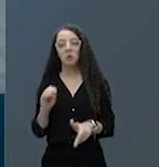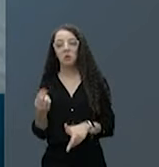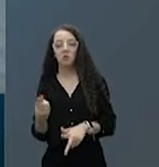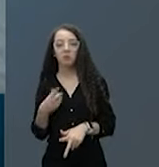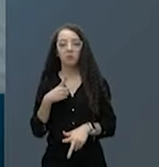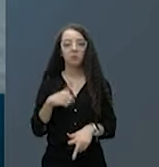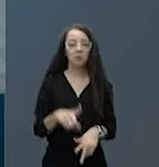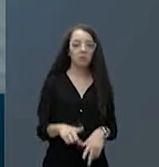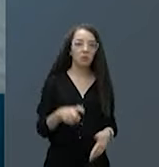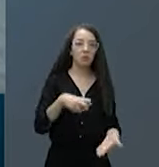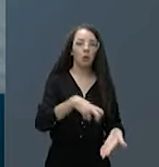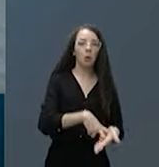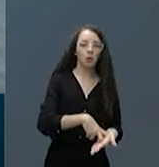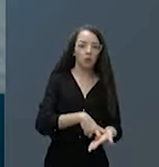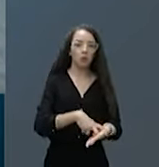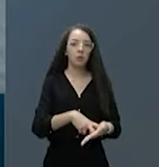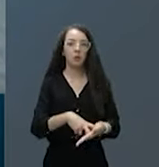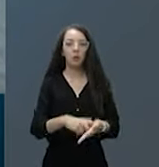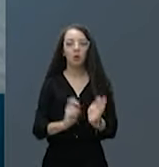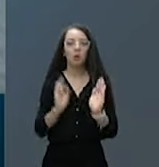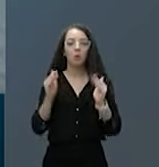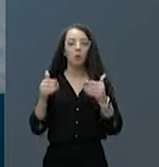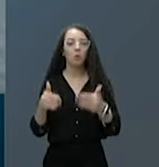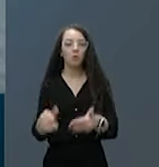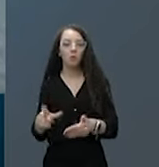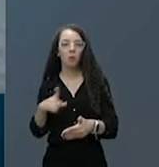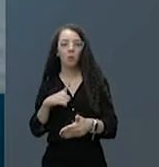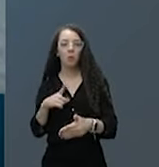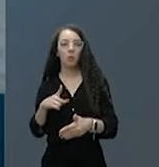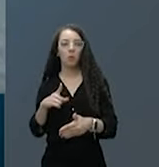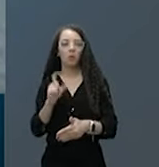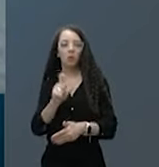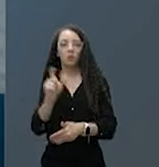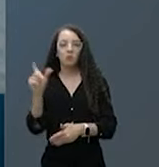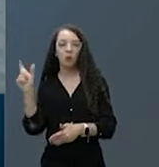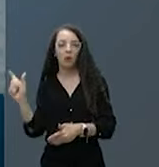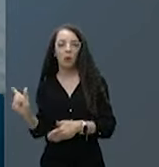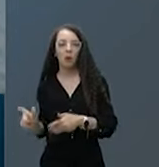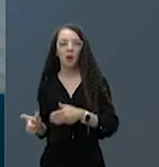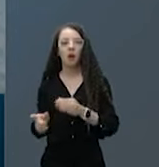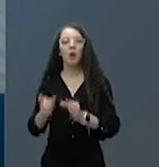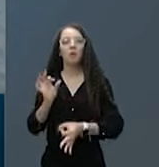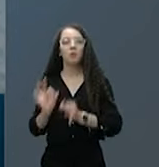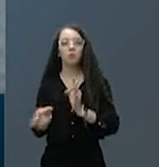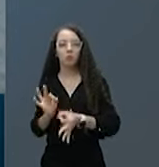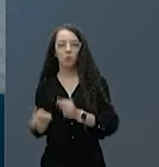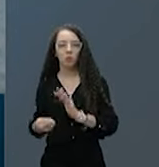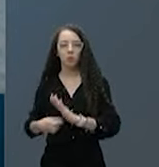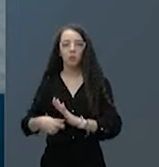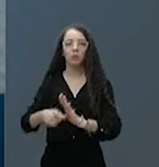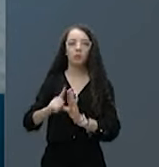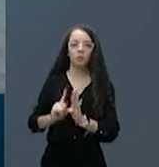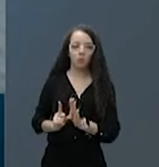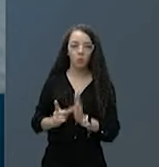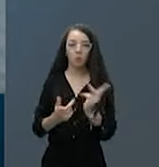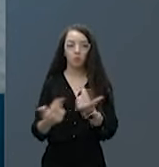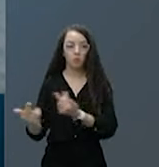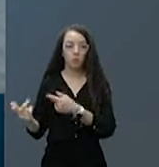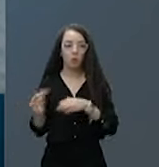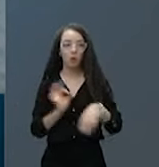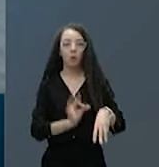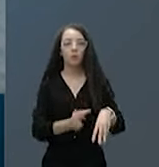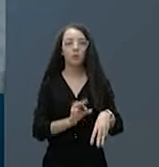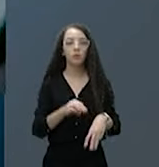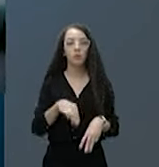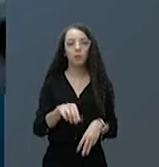partir do elemento anímico culposo nos termos da afetação ao julgamento do precedente, aspas, como salientou o ministro Mauro Campbell em seu voto